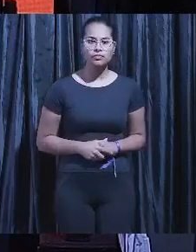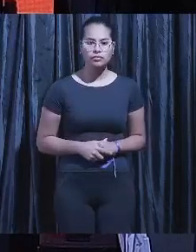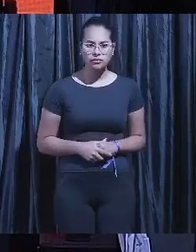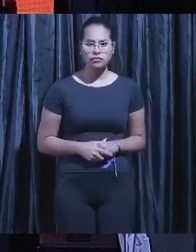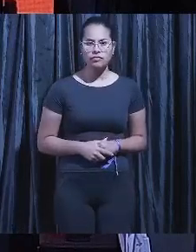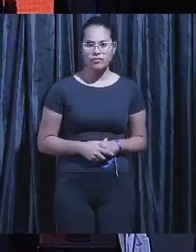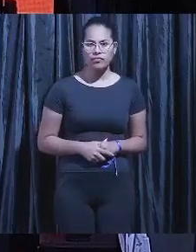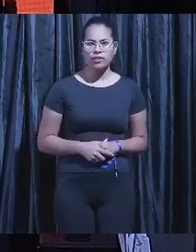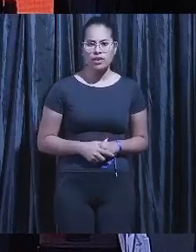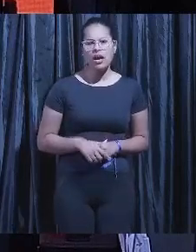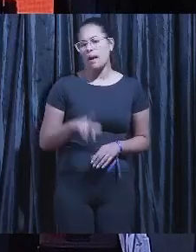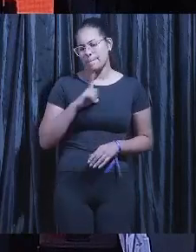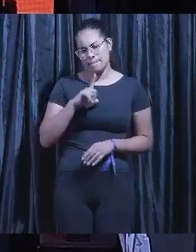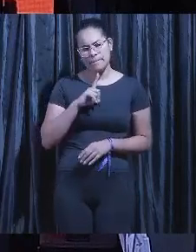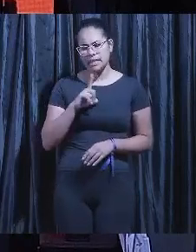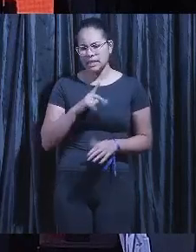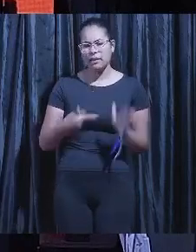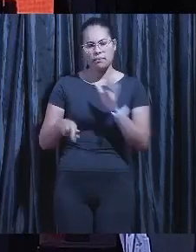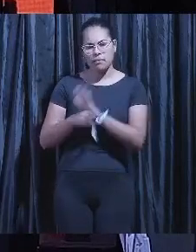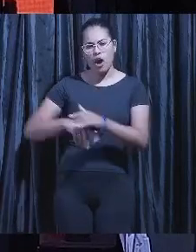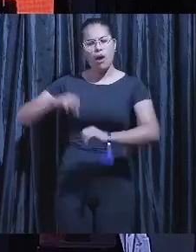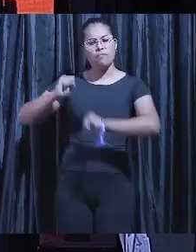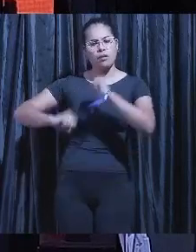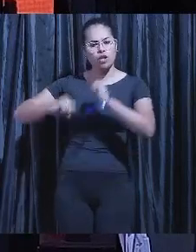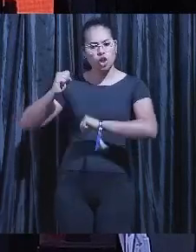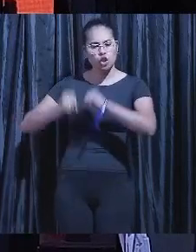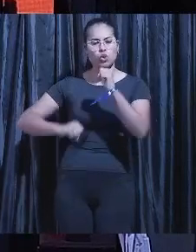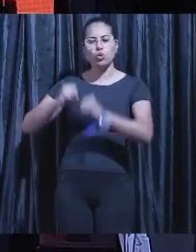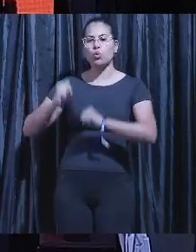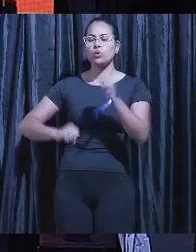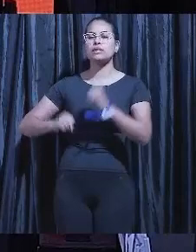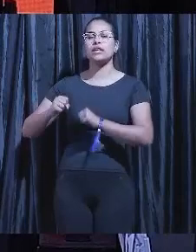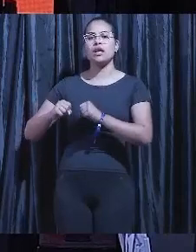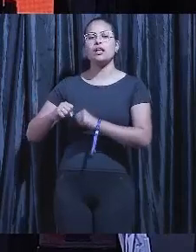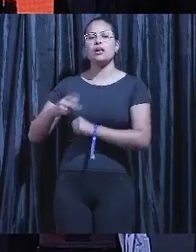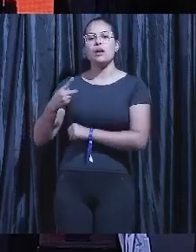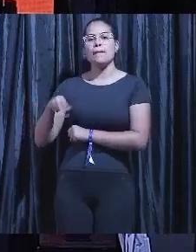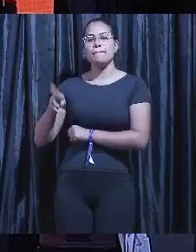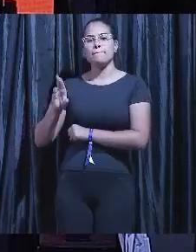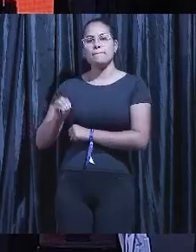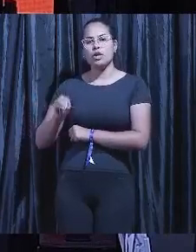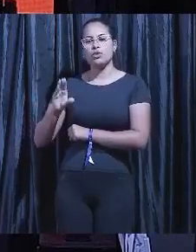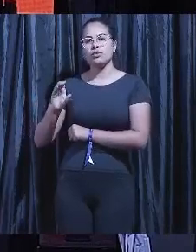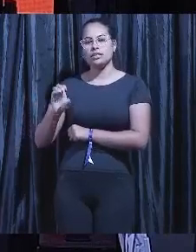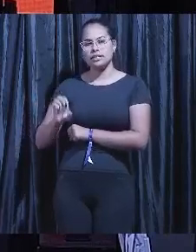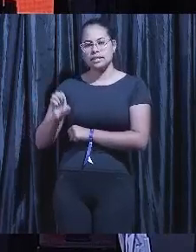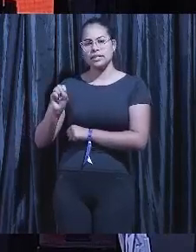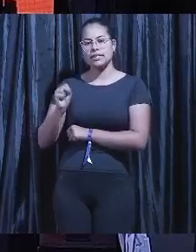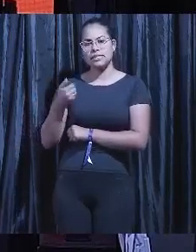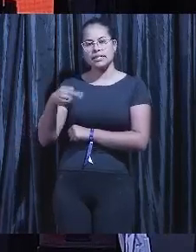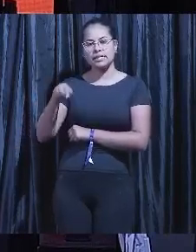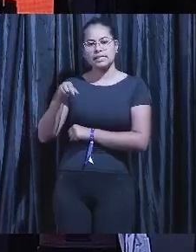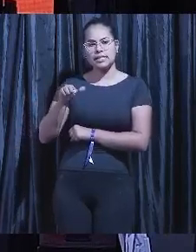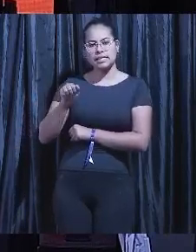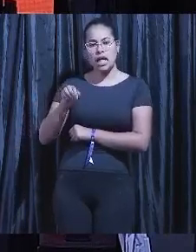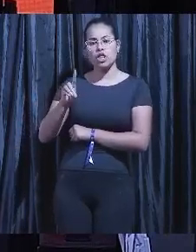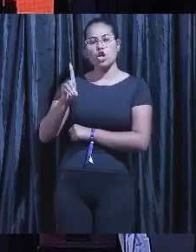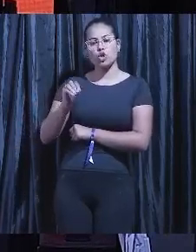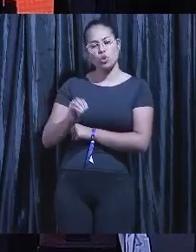dos ultraprocessados, de ser uma população que, de forma geral, está à margem. É um